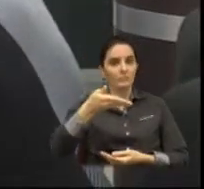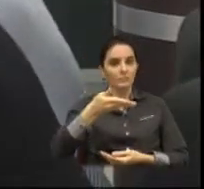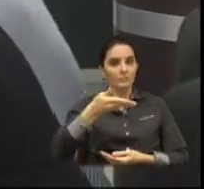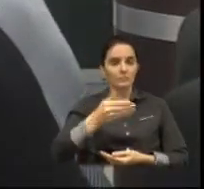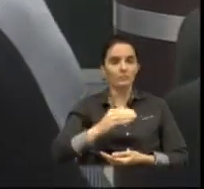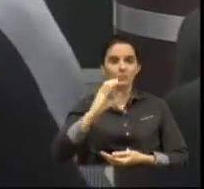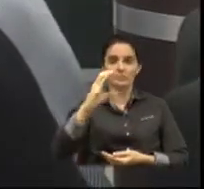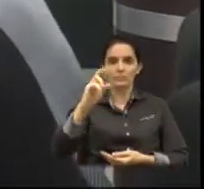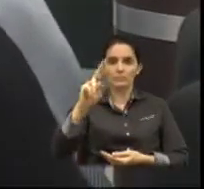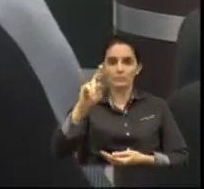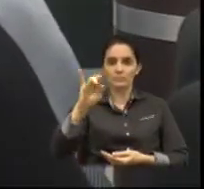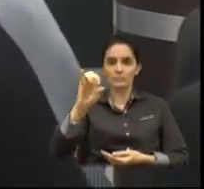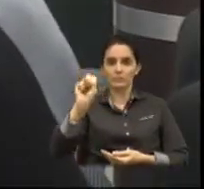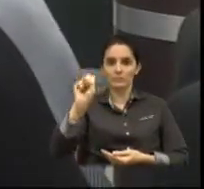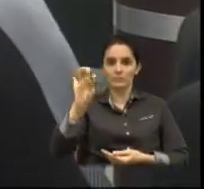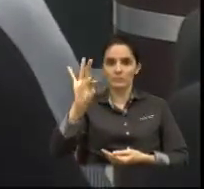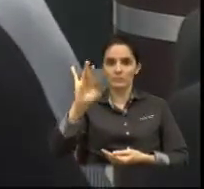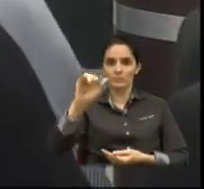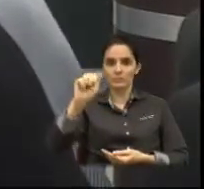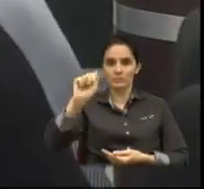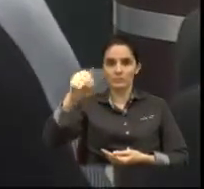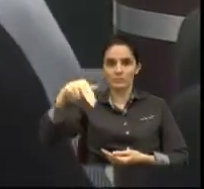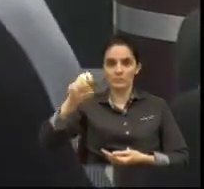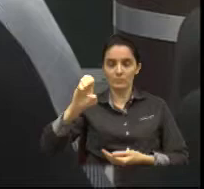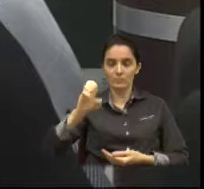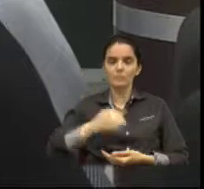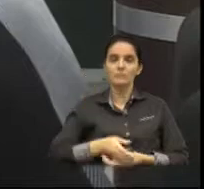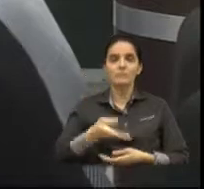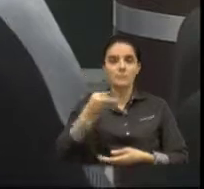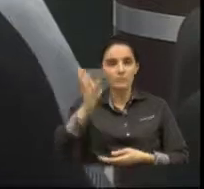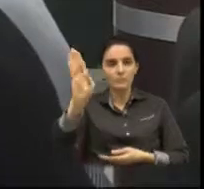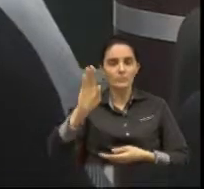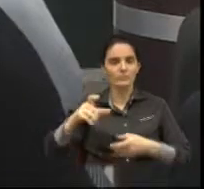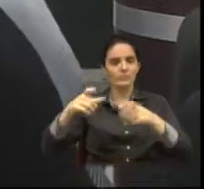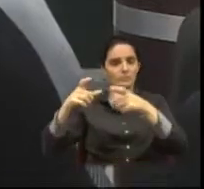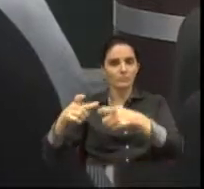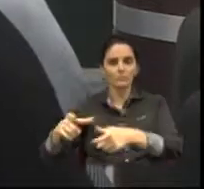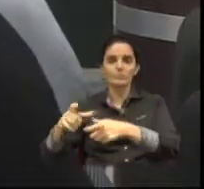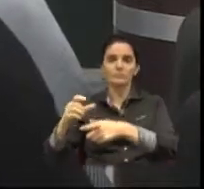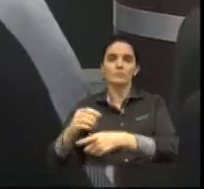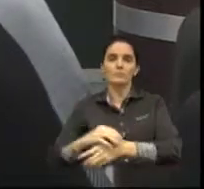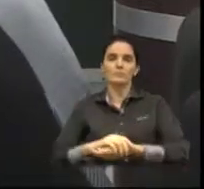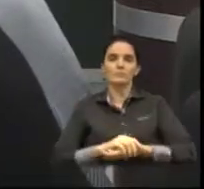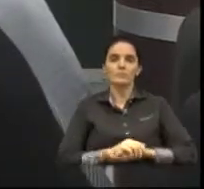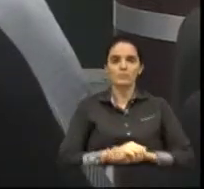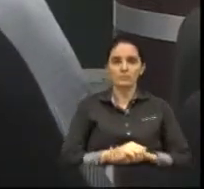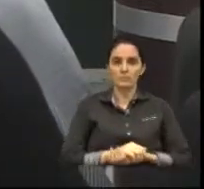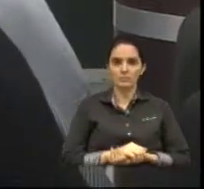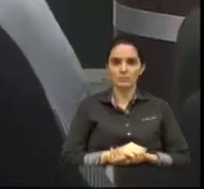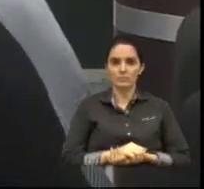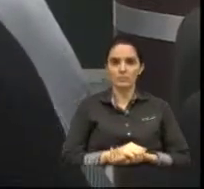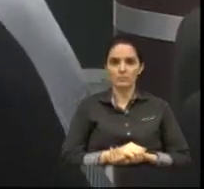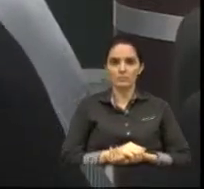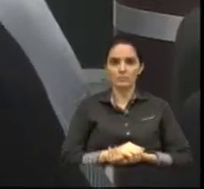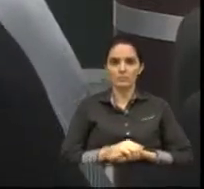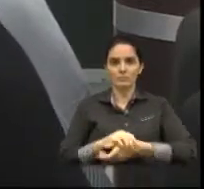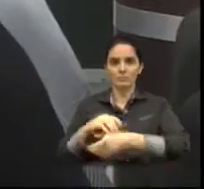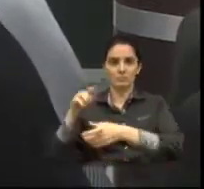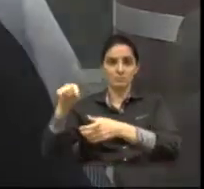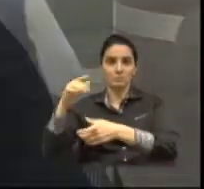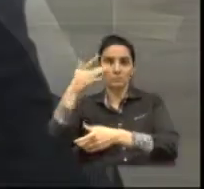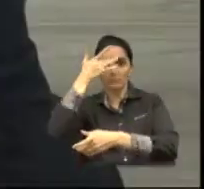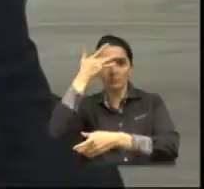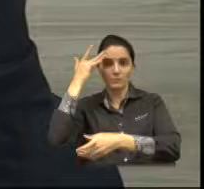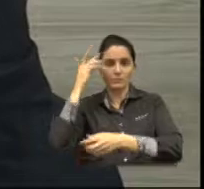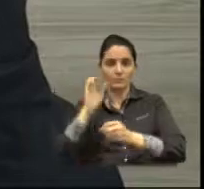Cusca foi para o bem-estar animal. Tenho certeza que ela, uma grande defensora da causa